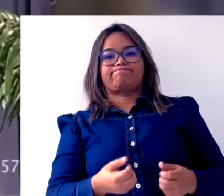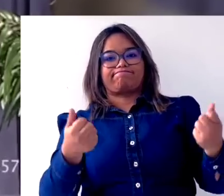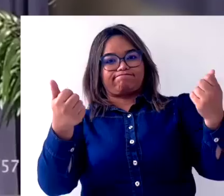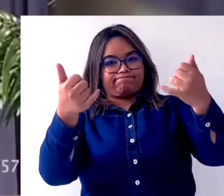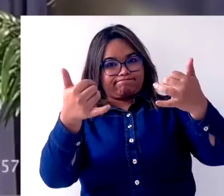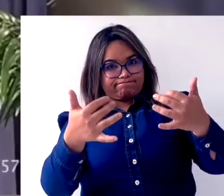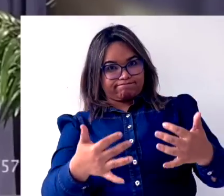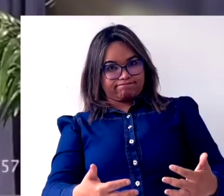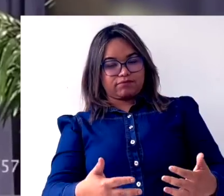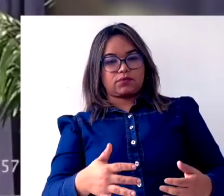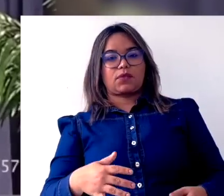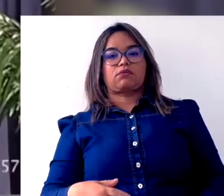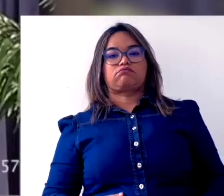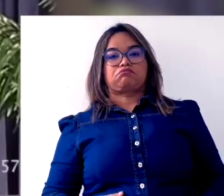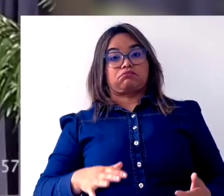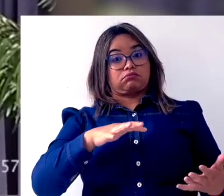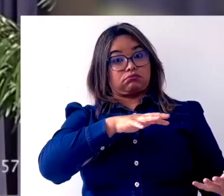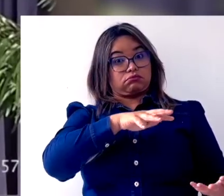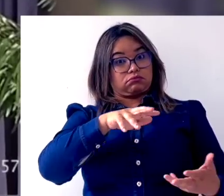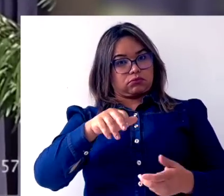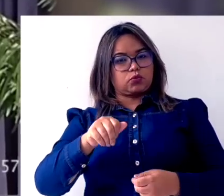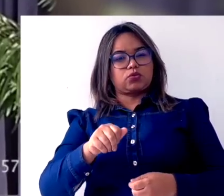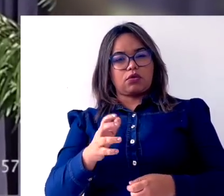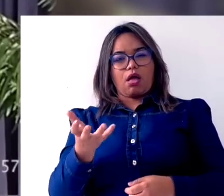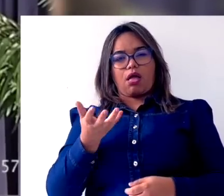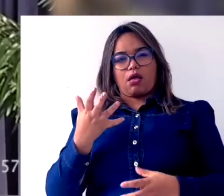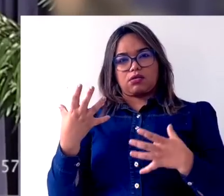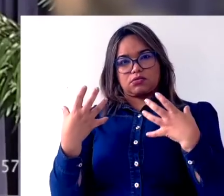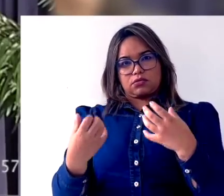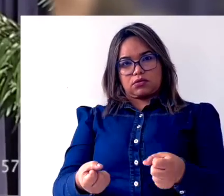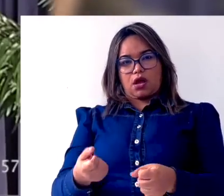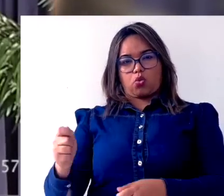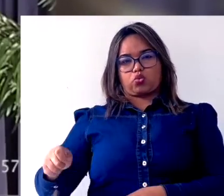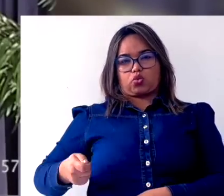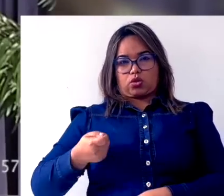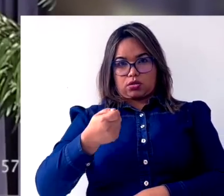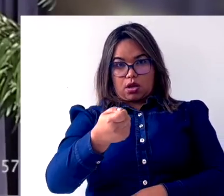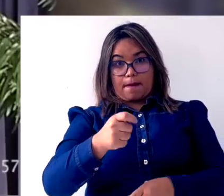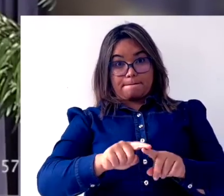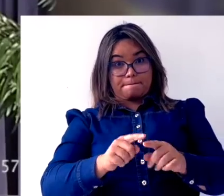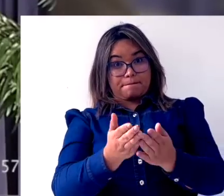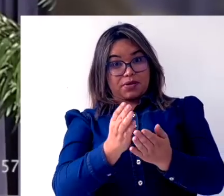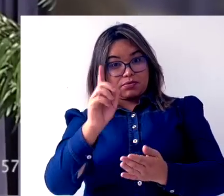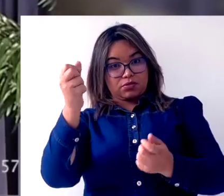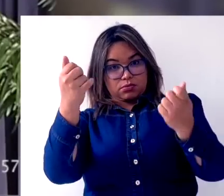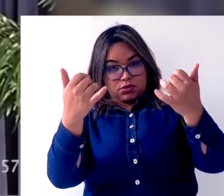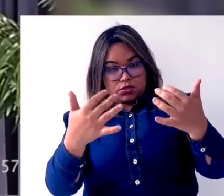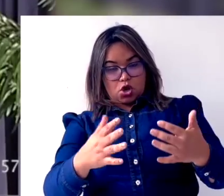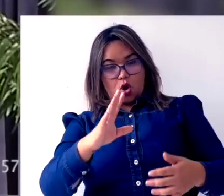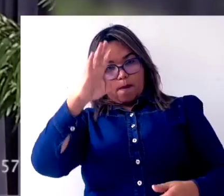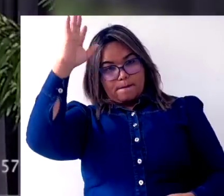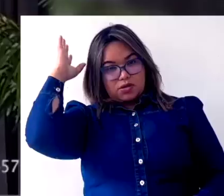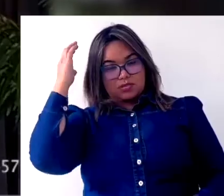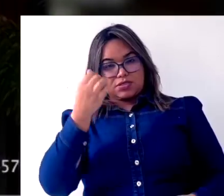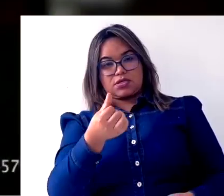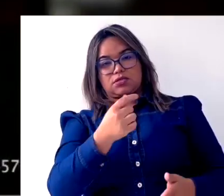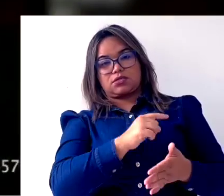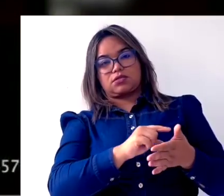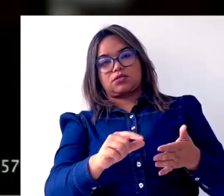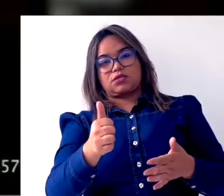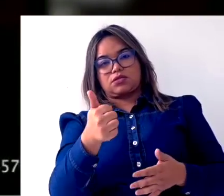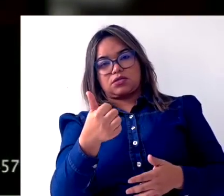vamos continuar nesse caminho interessante. Então, o mundo está preparado para aceitar essa autoridade. Mas a Bíblia diz em